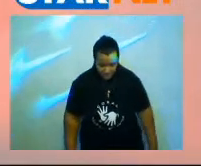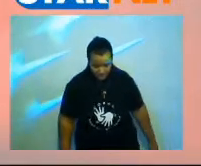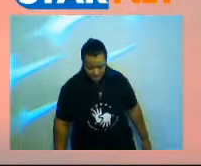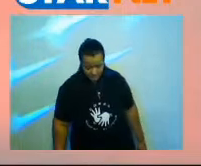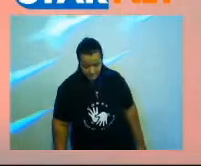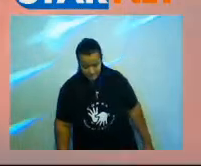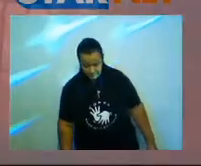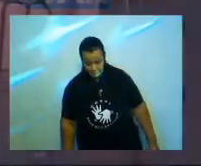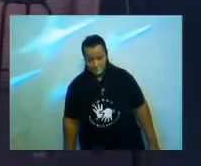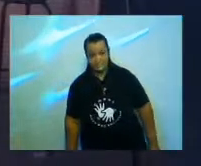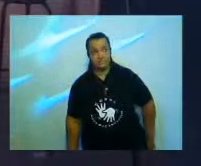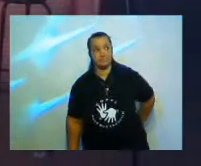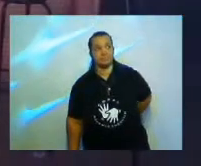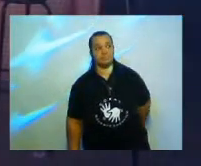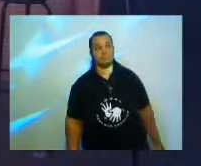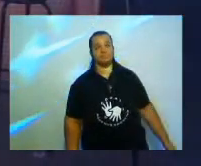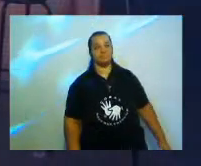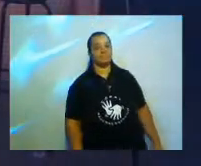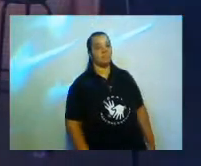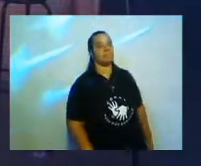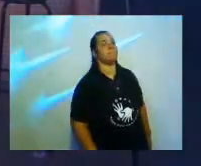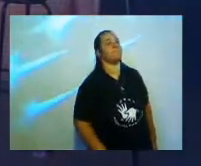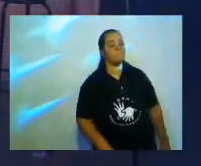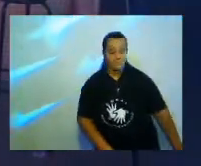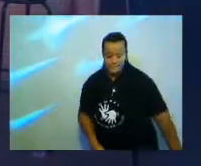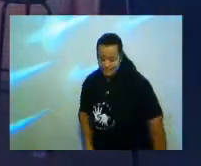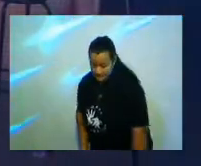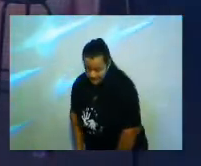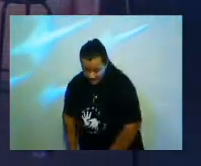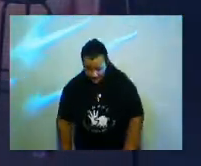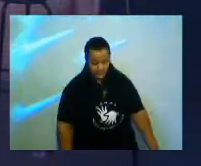e Rafael.